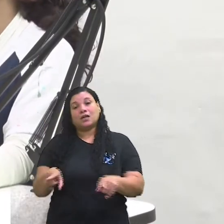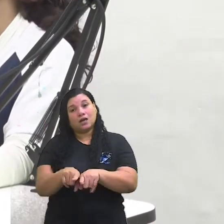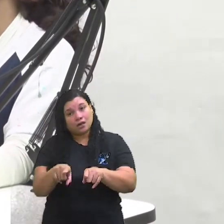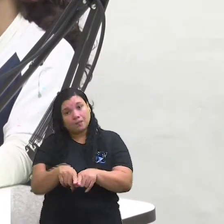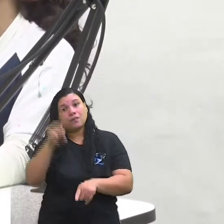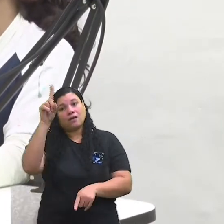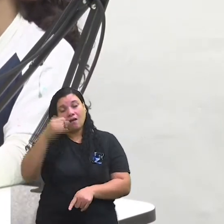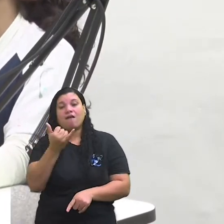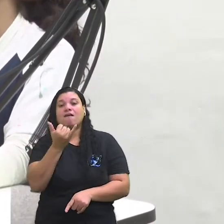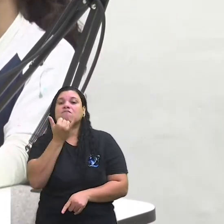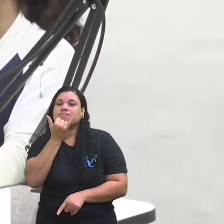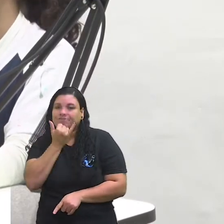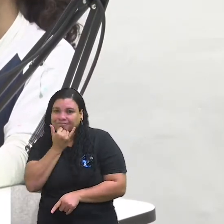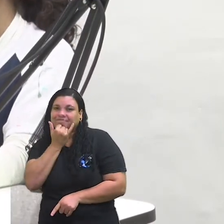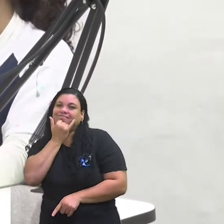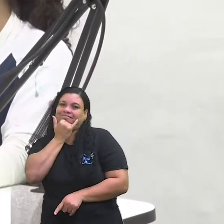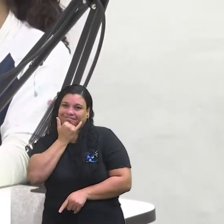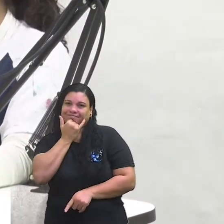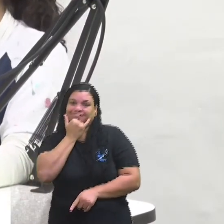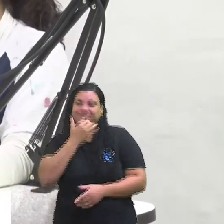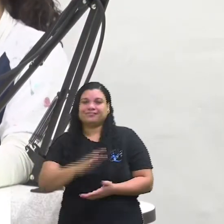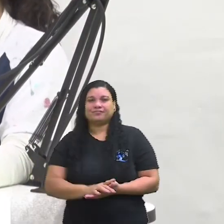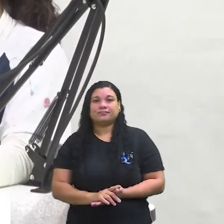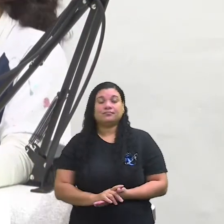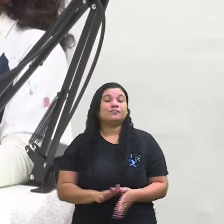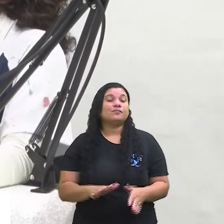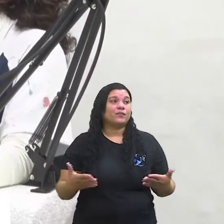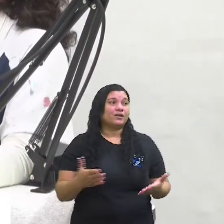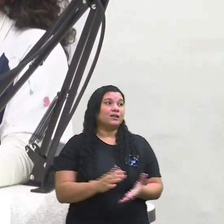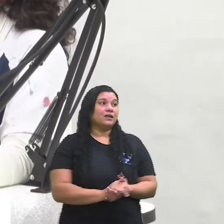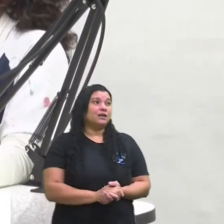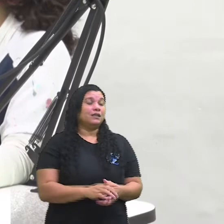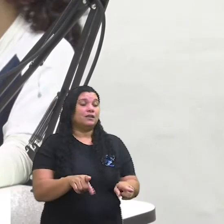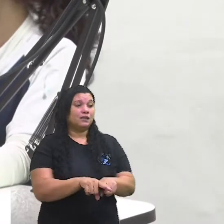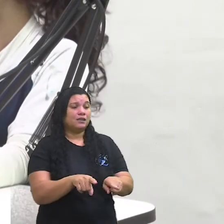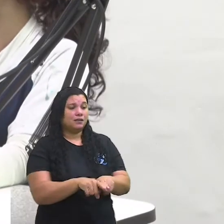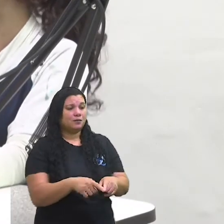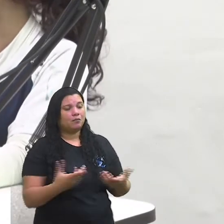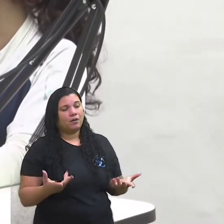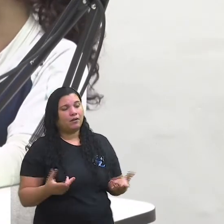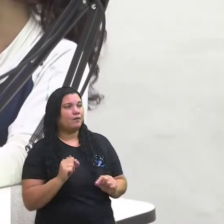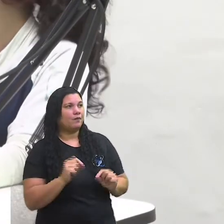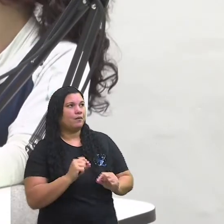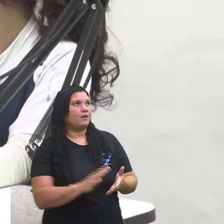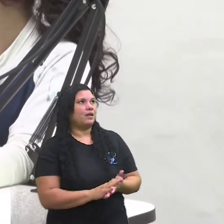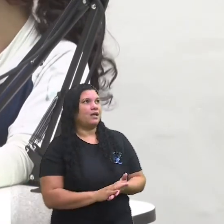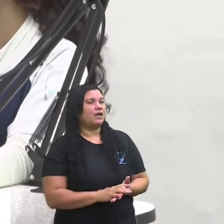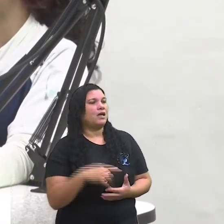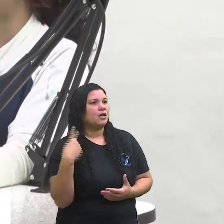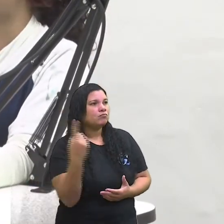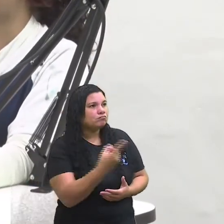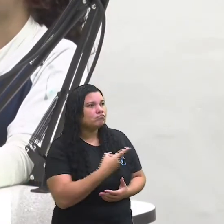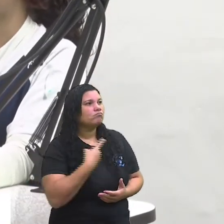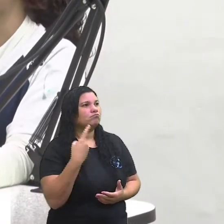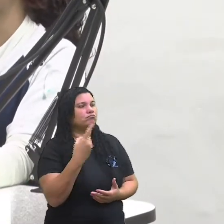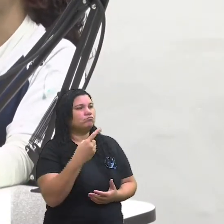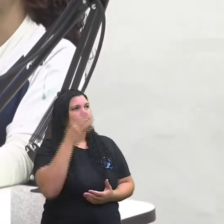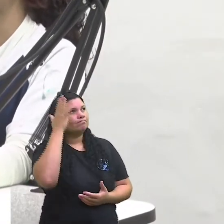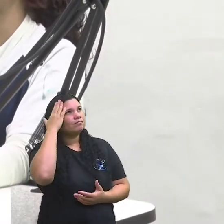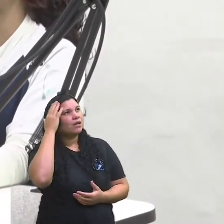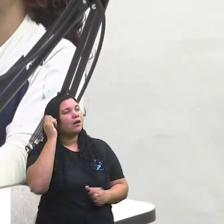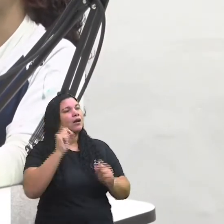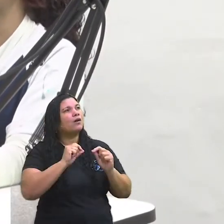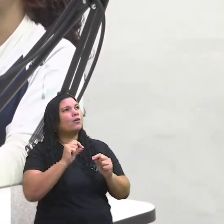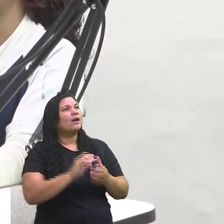que a gente pode falar é que a Bíblia é como se fosse o manual da vida. Uhum. É o manual da vida. Sim, pelo fato de